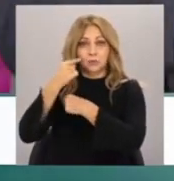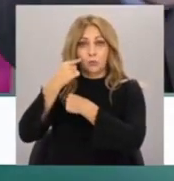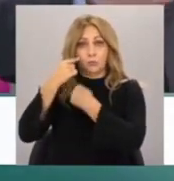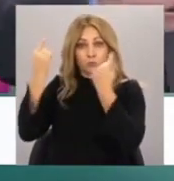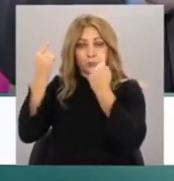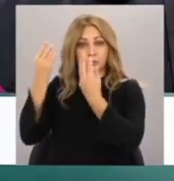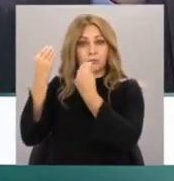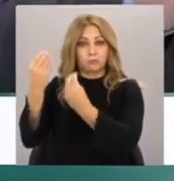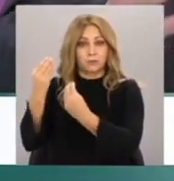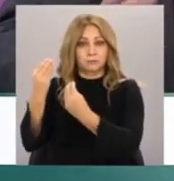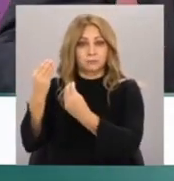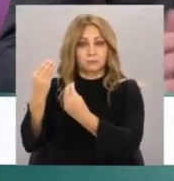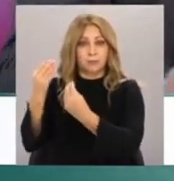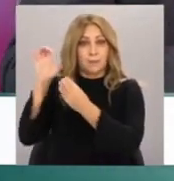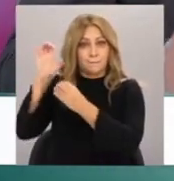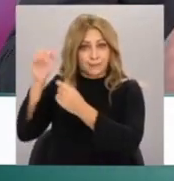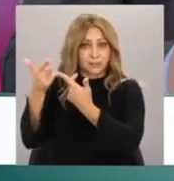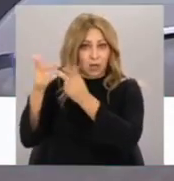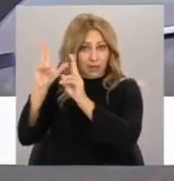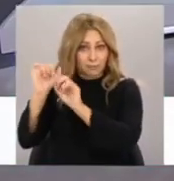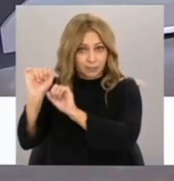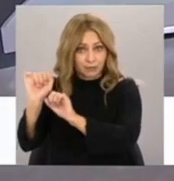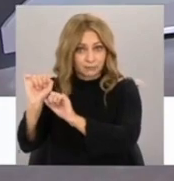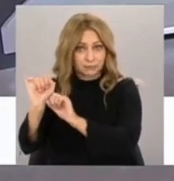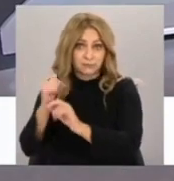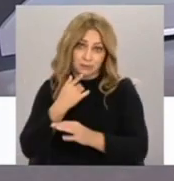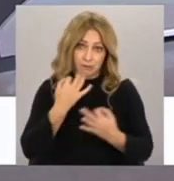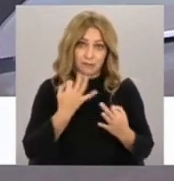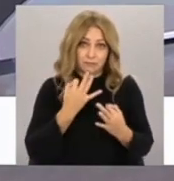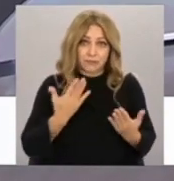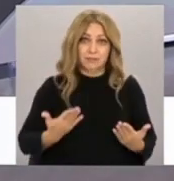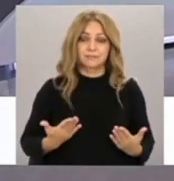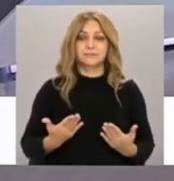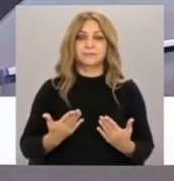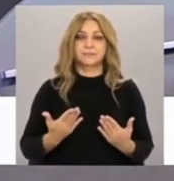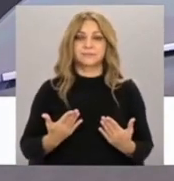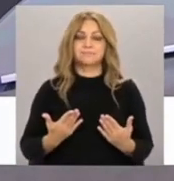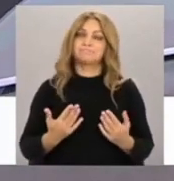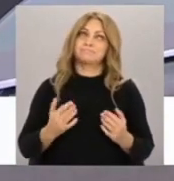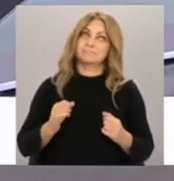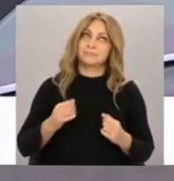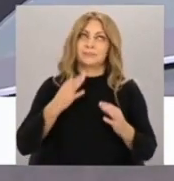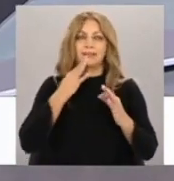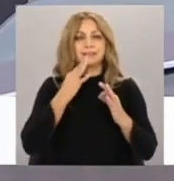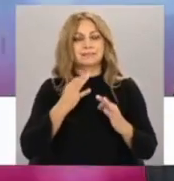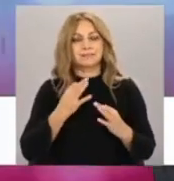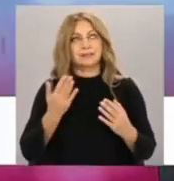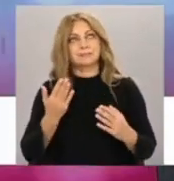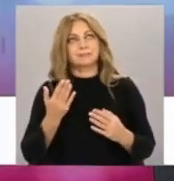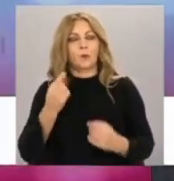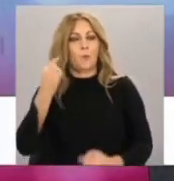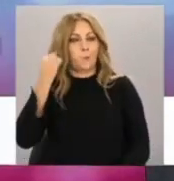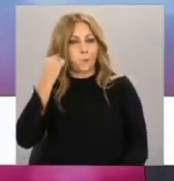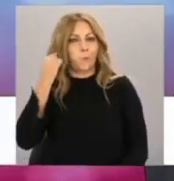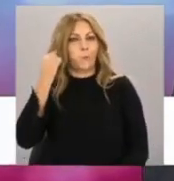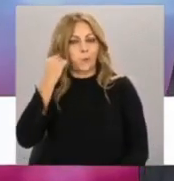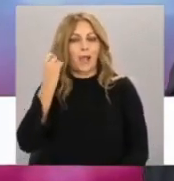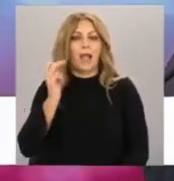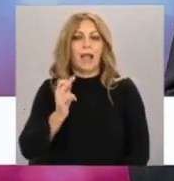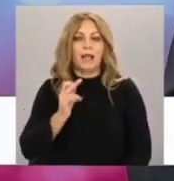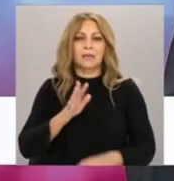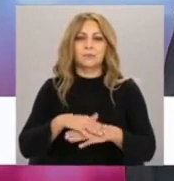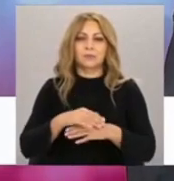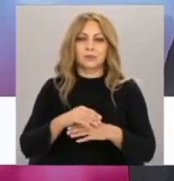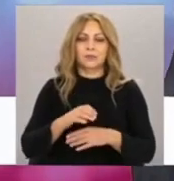não é essa até E aí de fato faz lembrar muito no teu ouvido durante muitos anos em